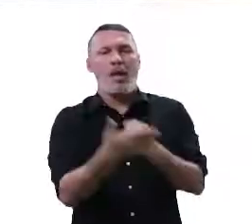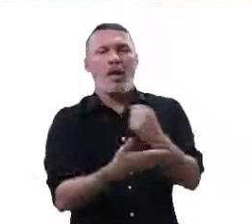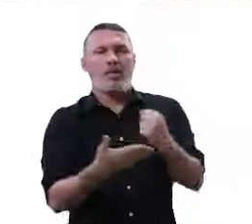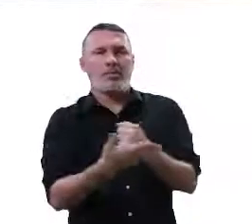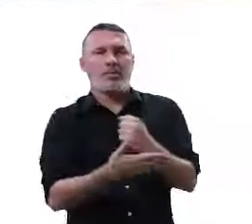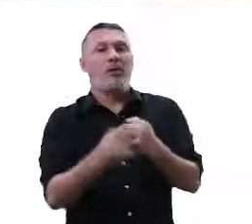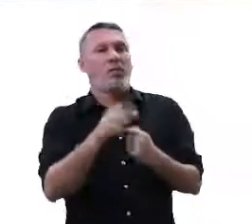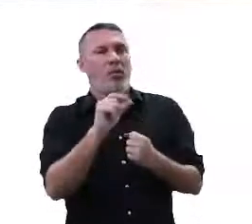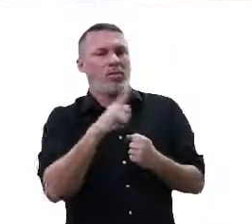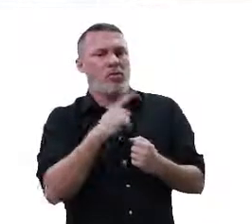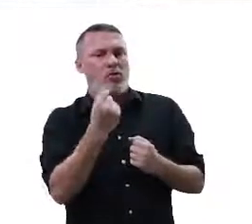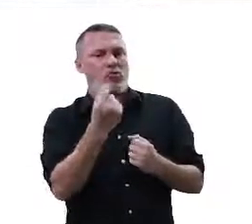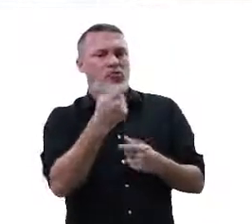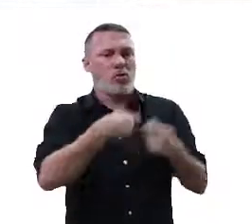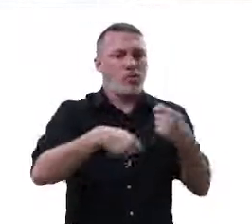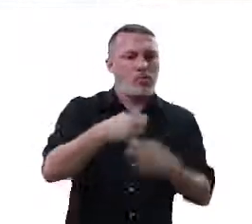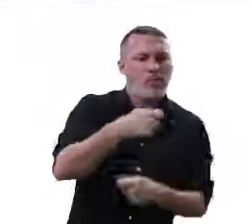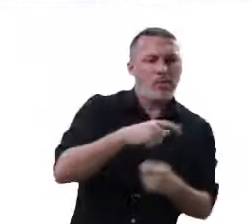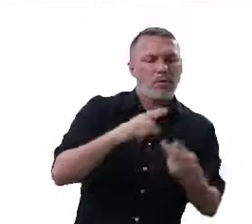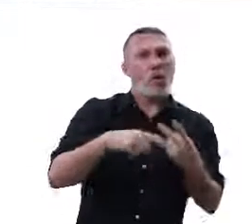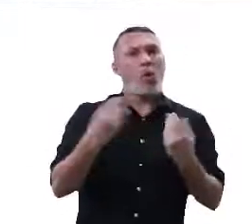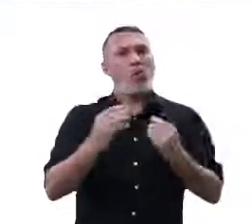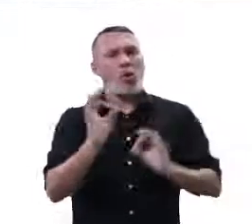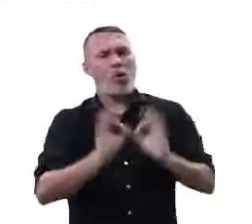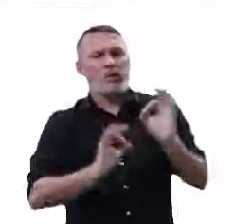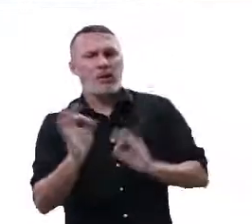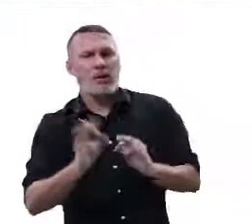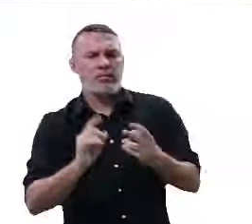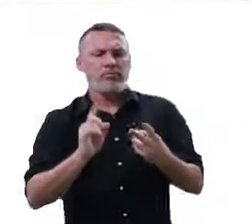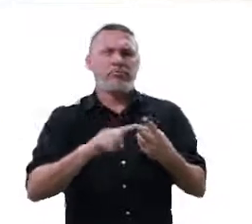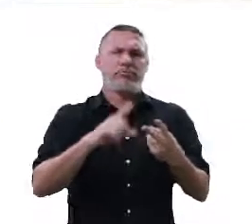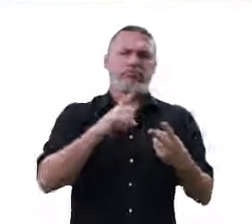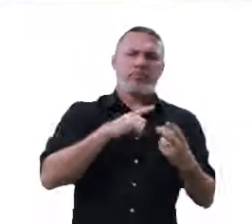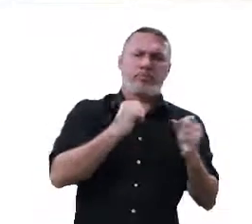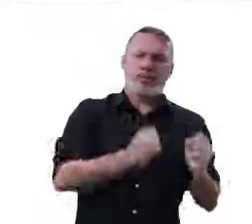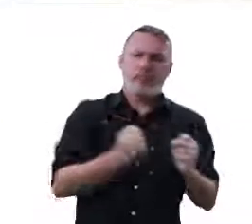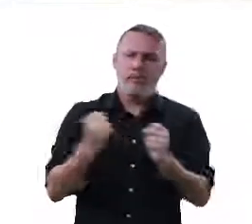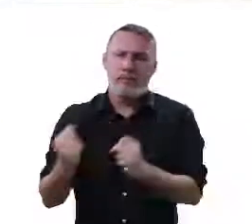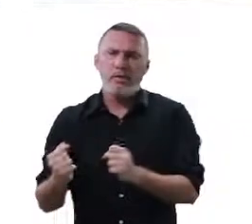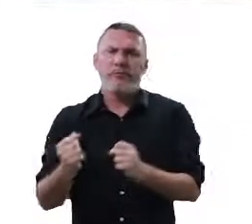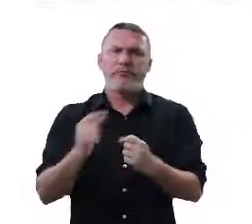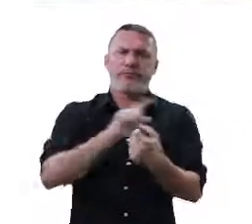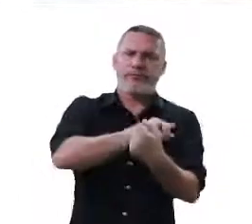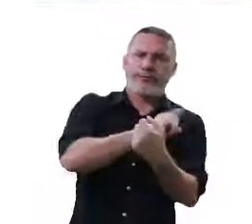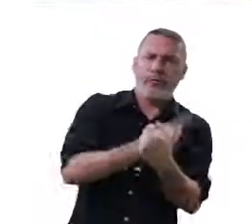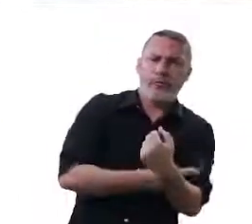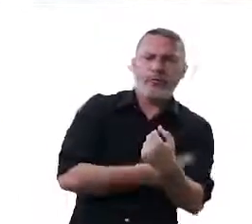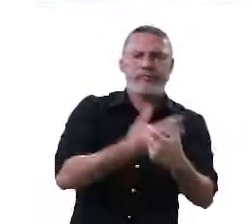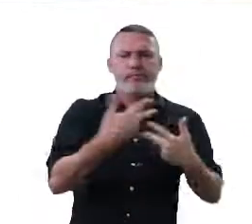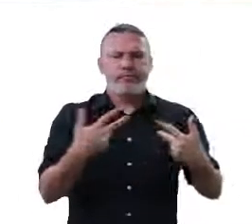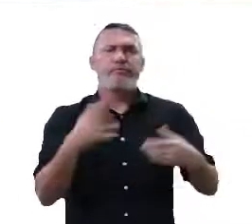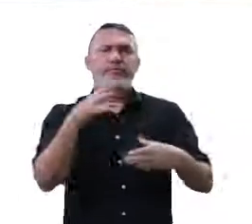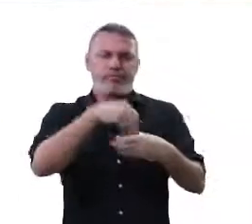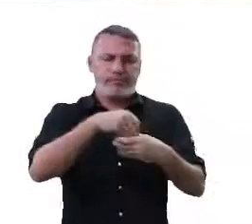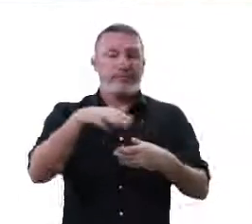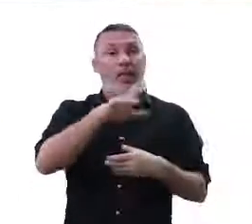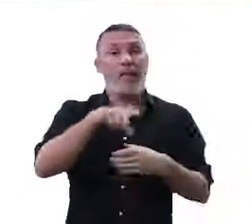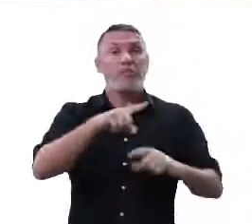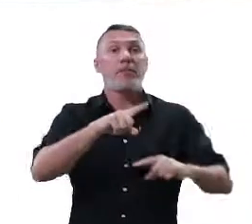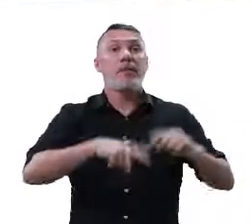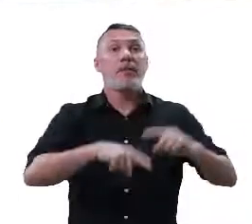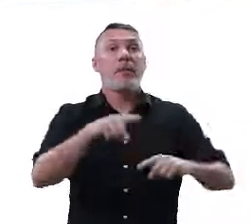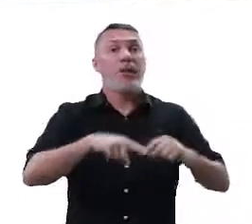Então, lá está a perspectiva econômica, a forma de organização das chamadas forças produtivas, né? Então,